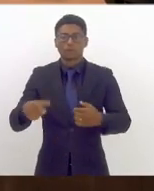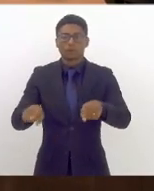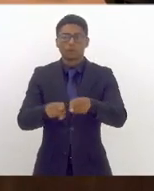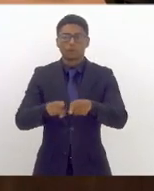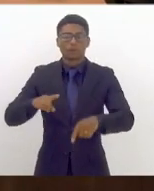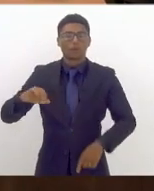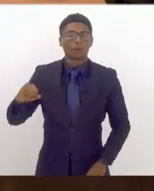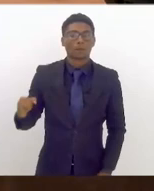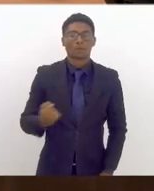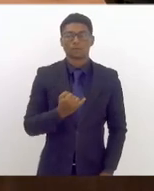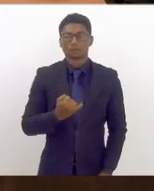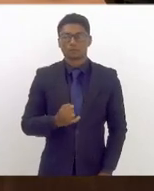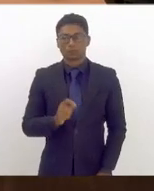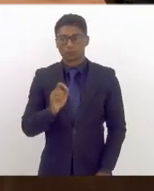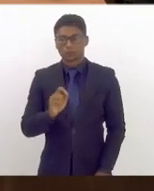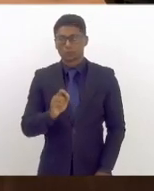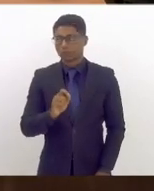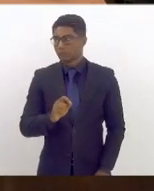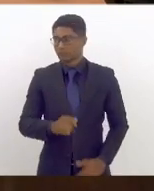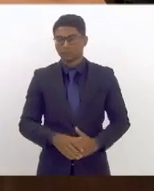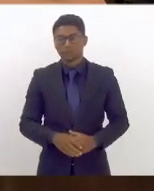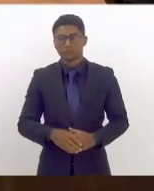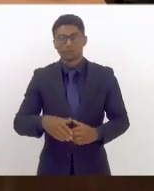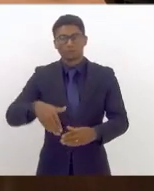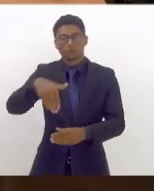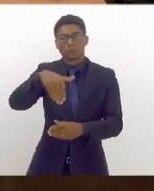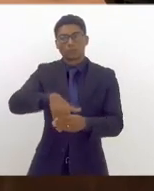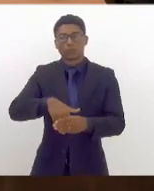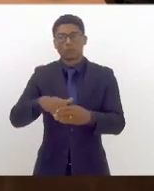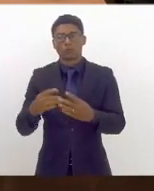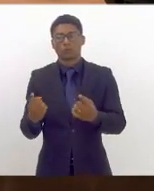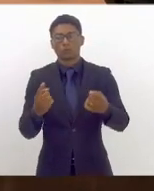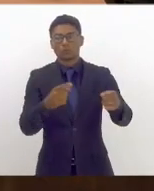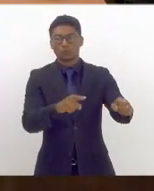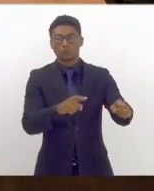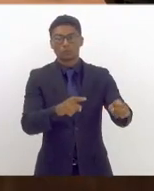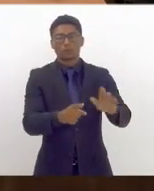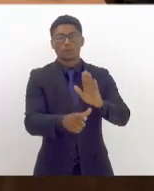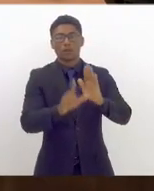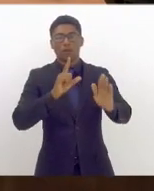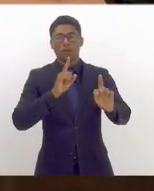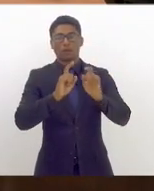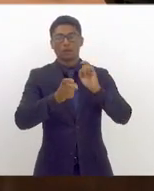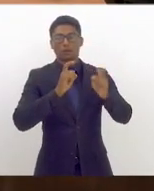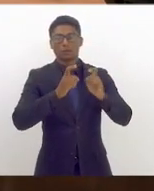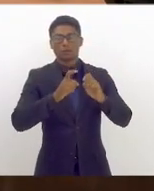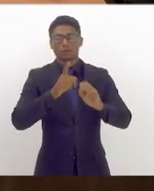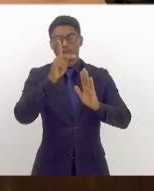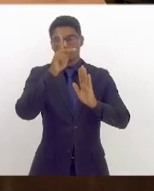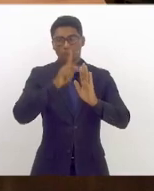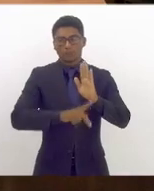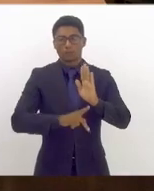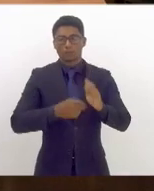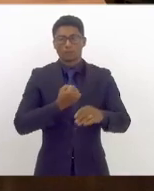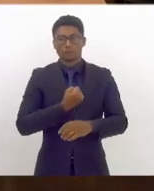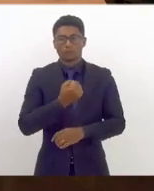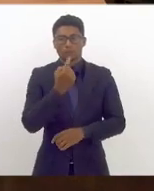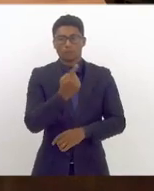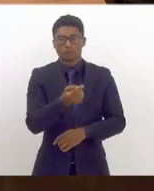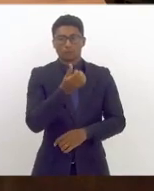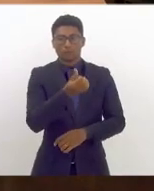presidente o ensejo para consignar um voto contar na sessão anterior do projeto de resolução